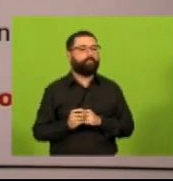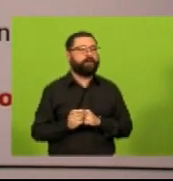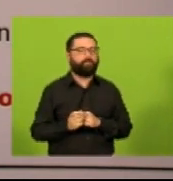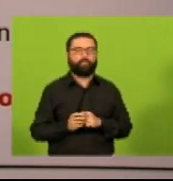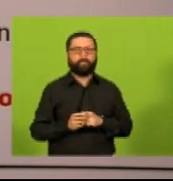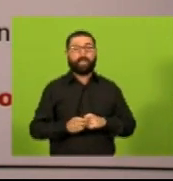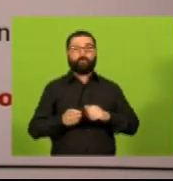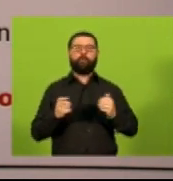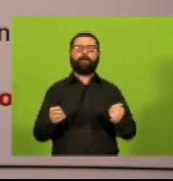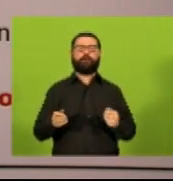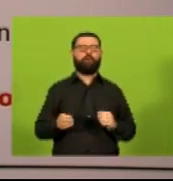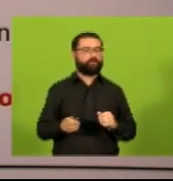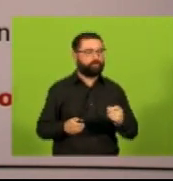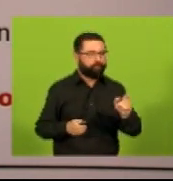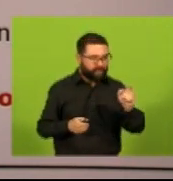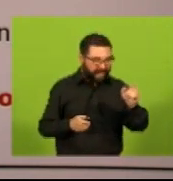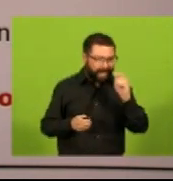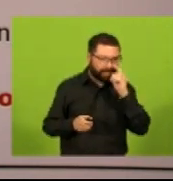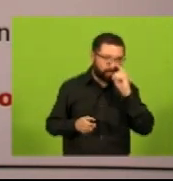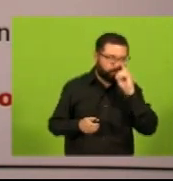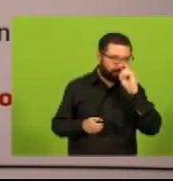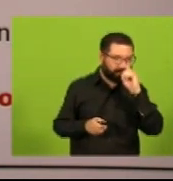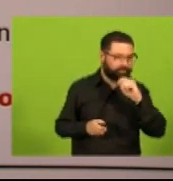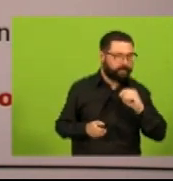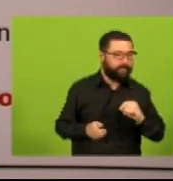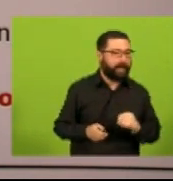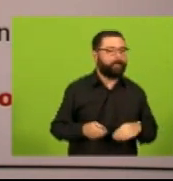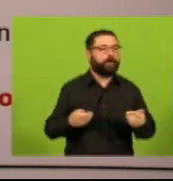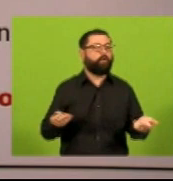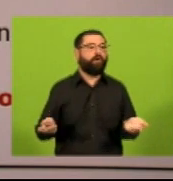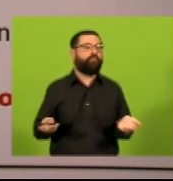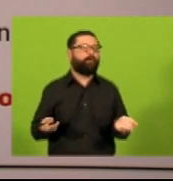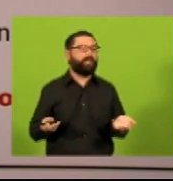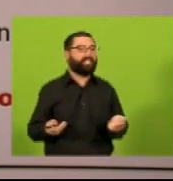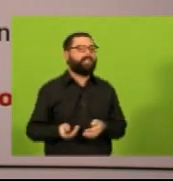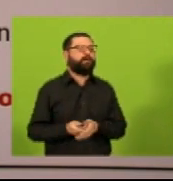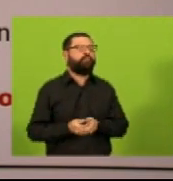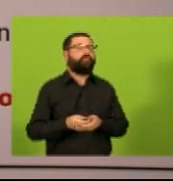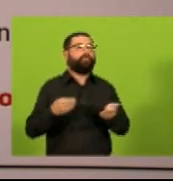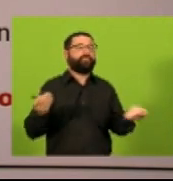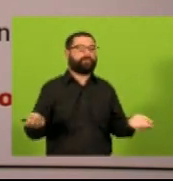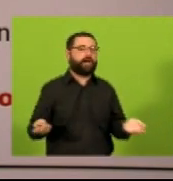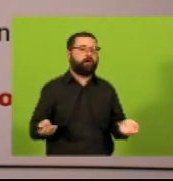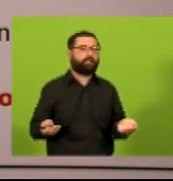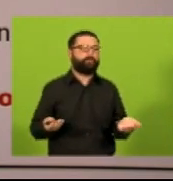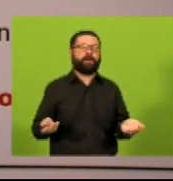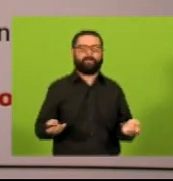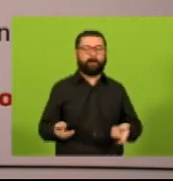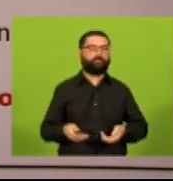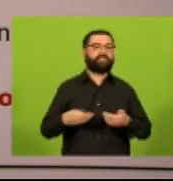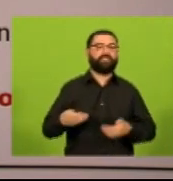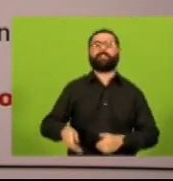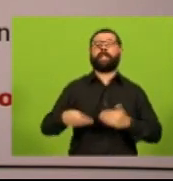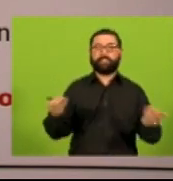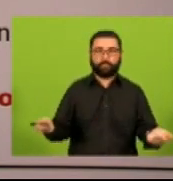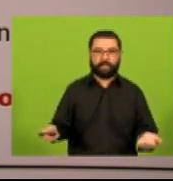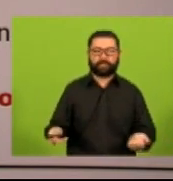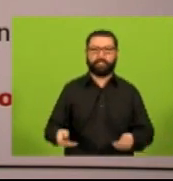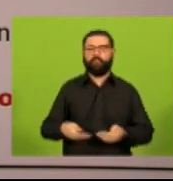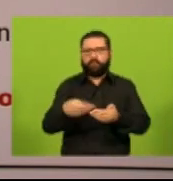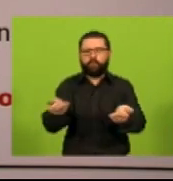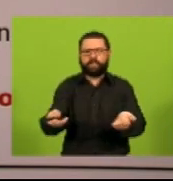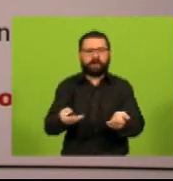coletado por bico no percurso é de 400 ml. Então qual foi o volume de calda por hectare, ou seja, a